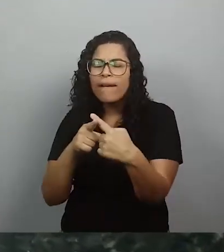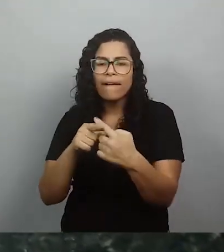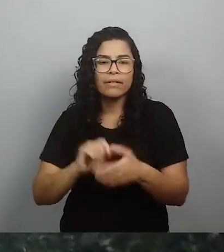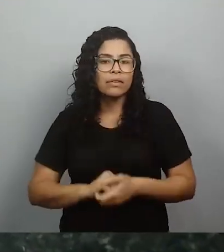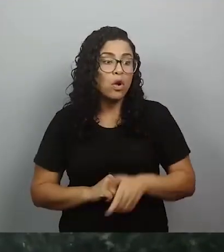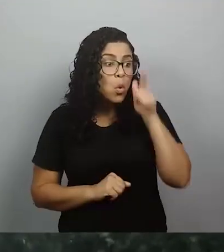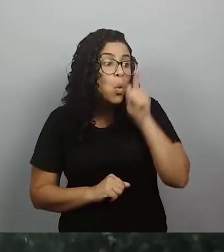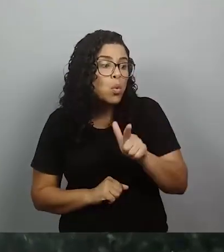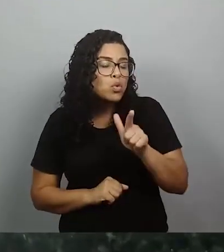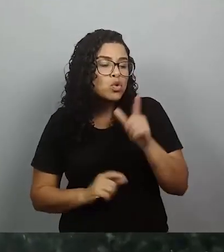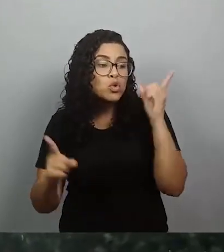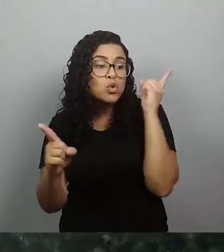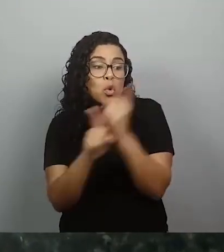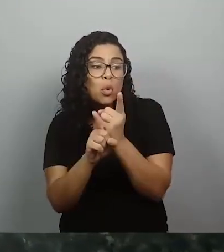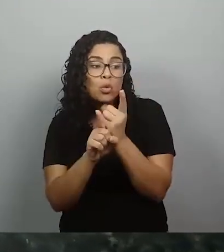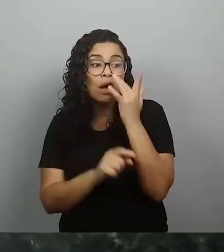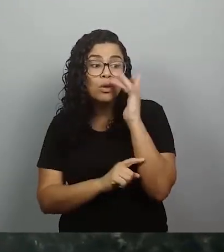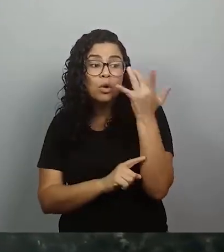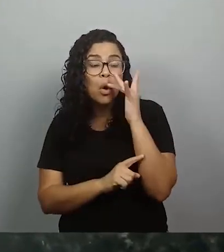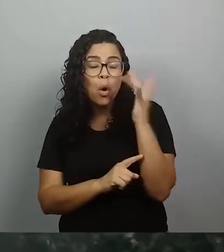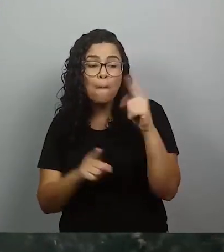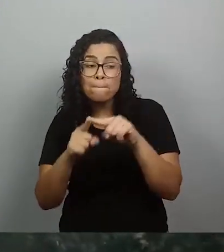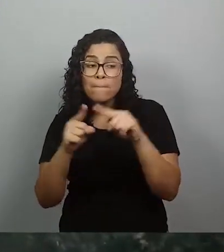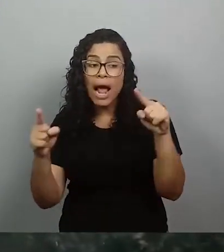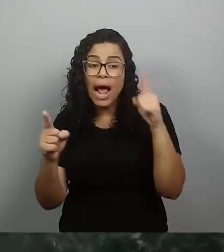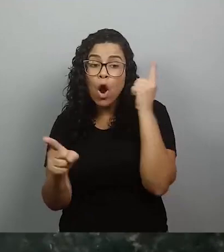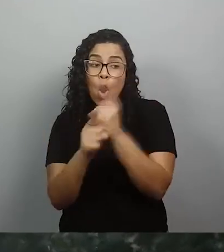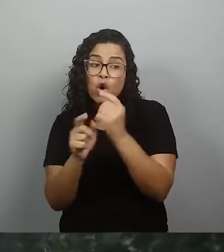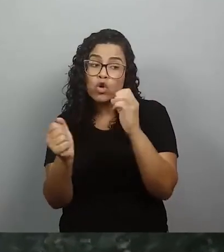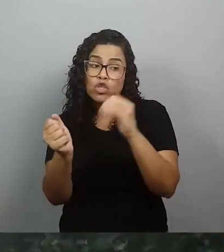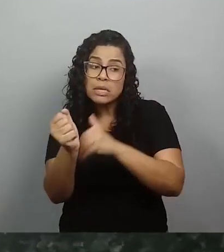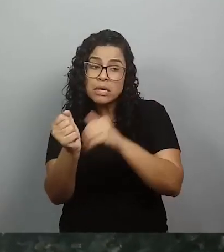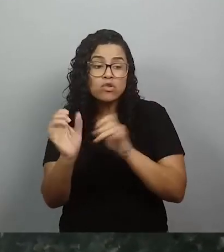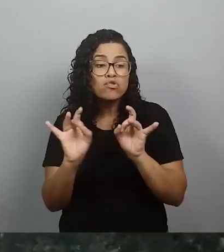o tesouro. Só que eles só acharam um enigma. Tá.